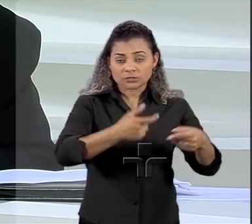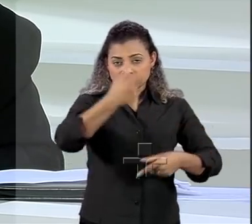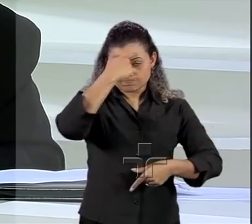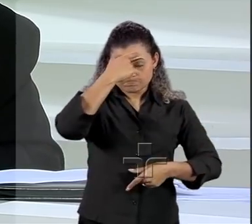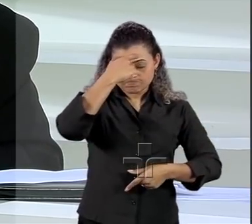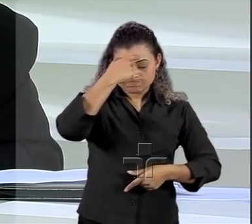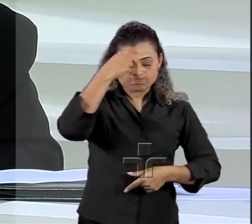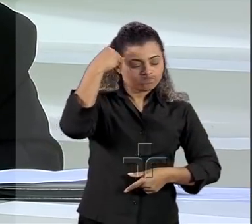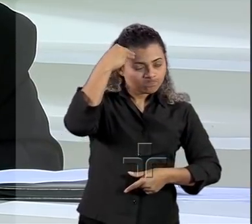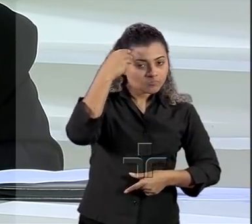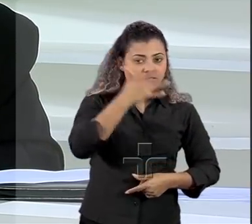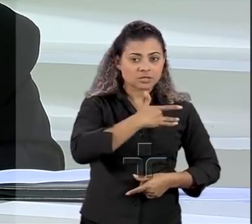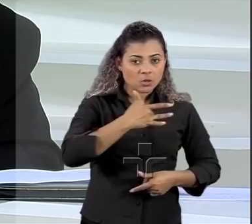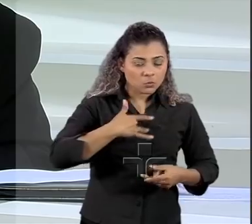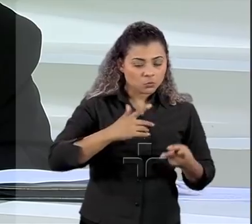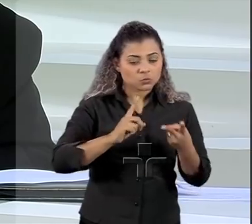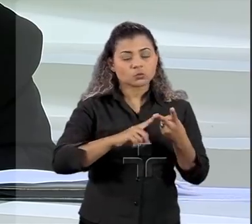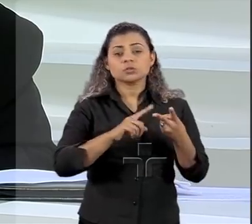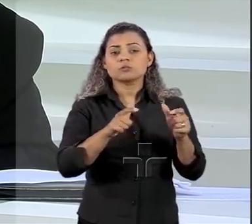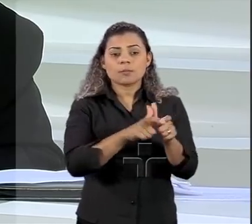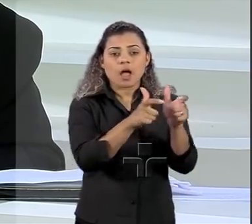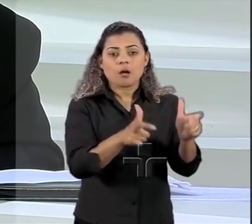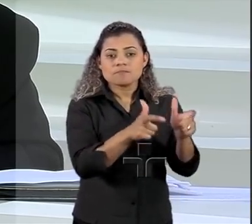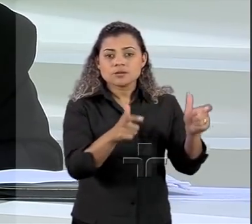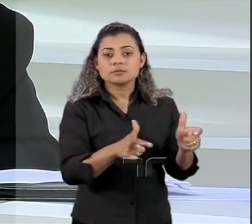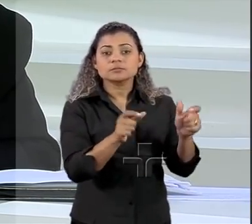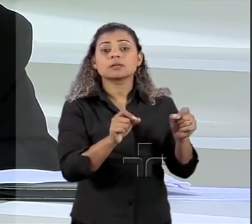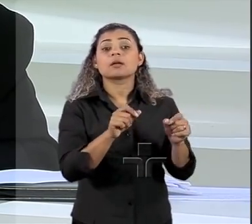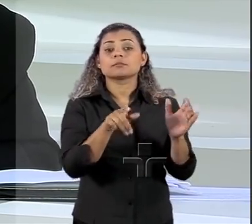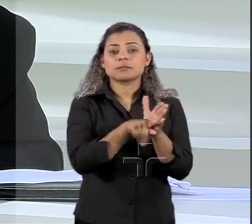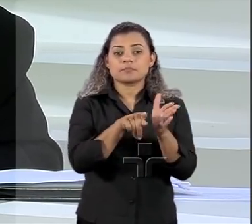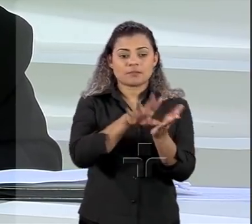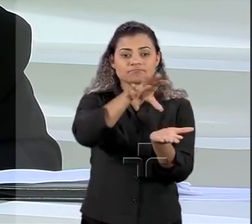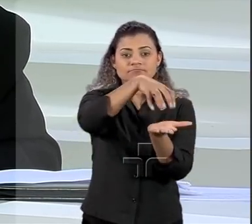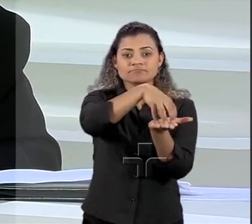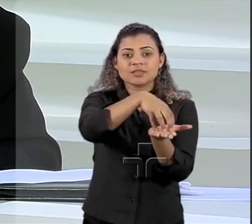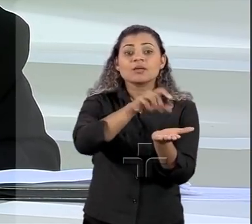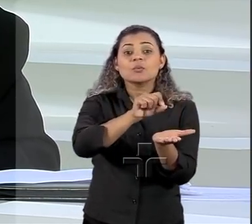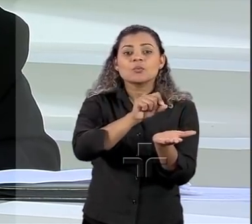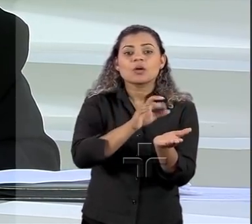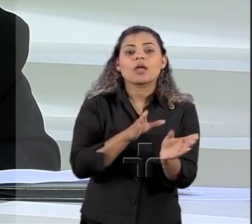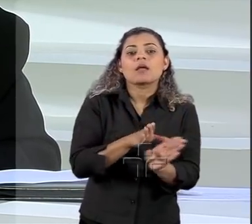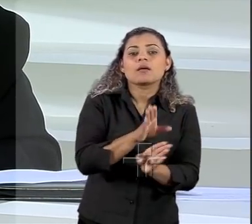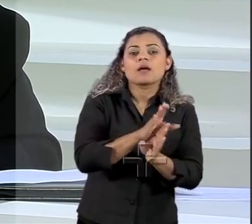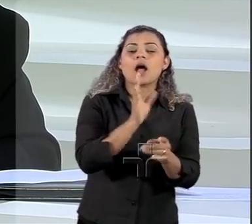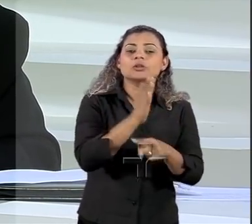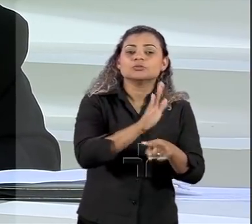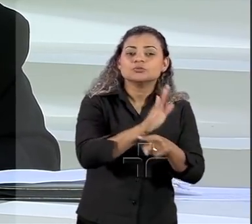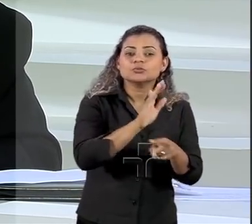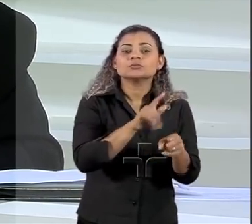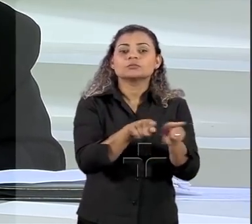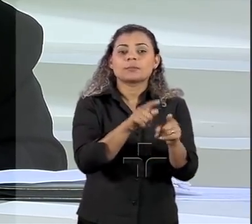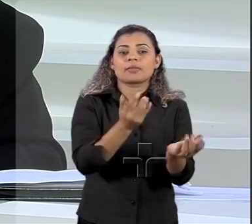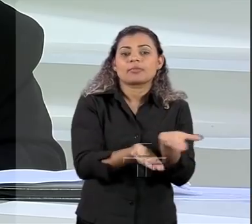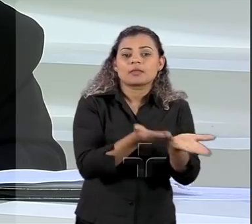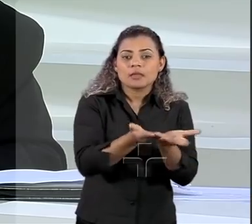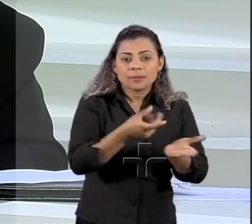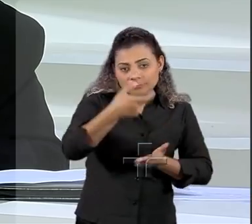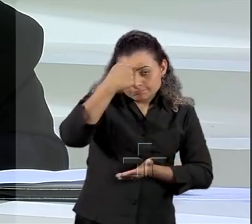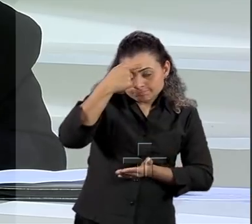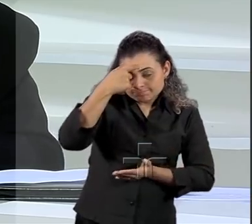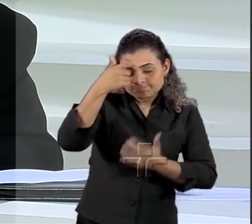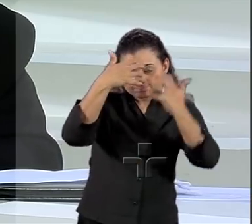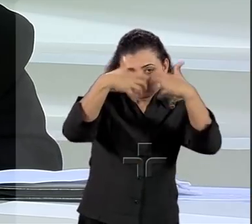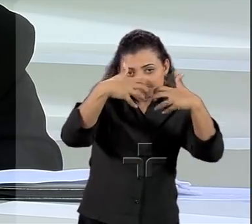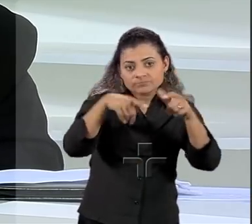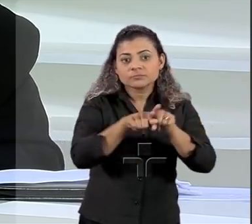Mental, o apoio e investimento para expandir as RAPs, as redes de assistência psicossocial, aumento de leitos